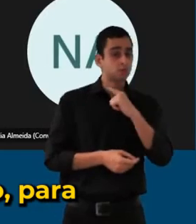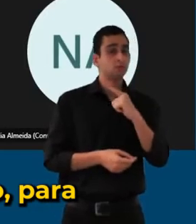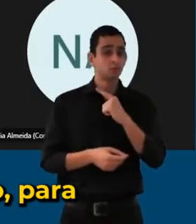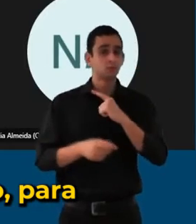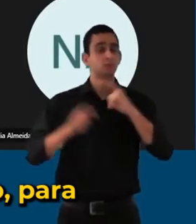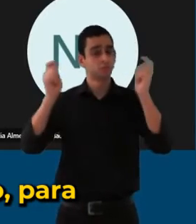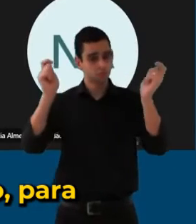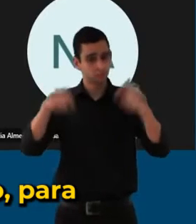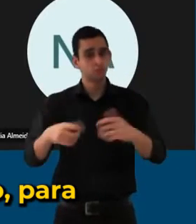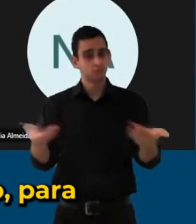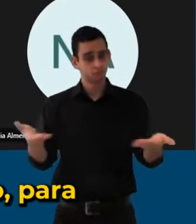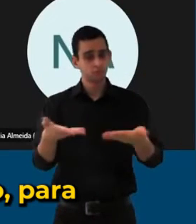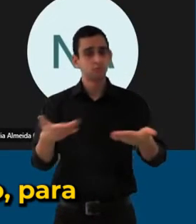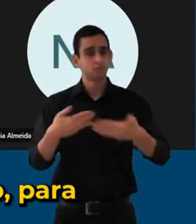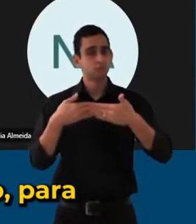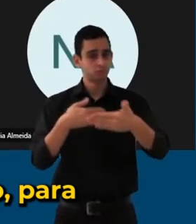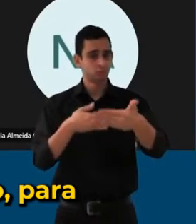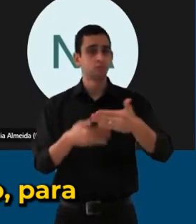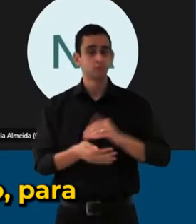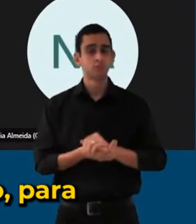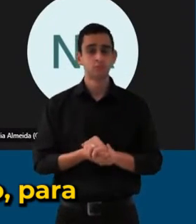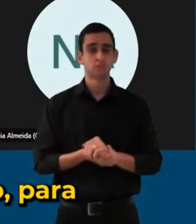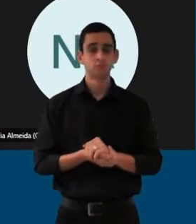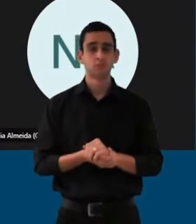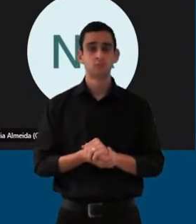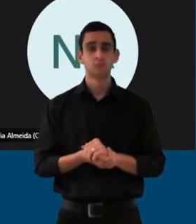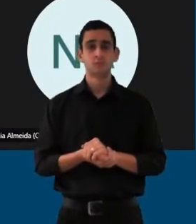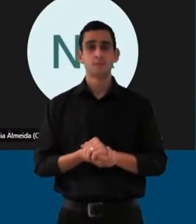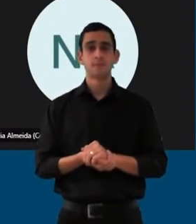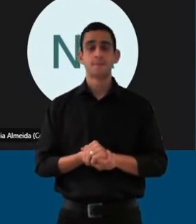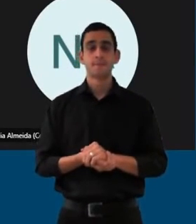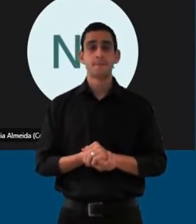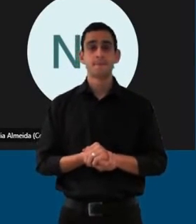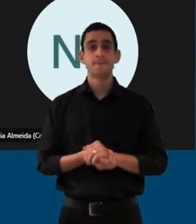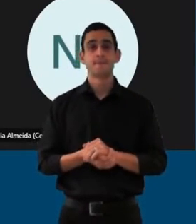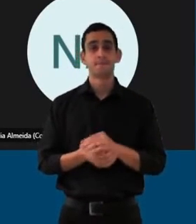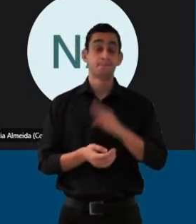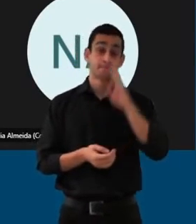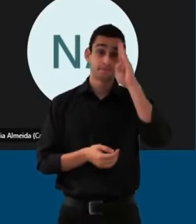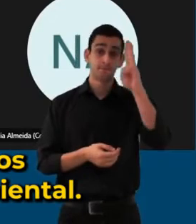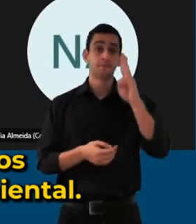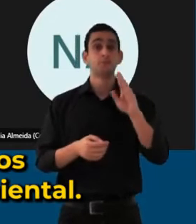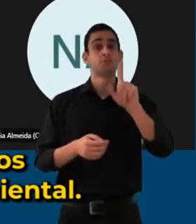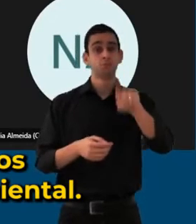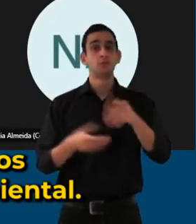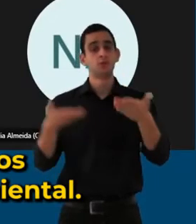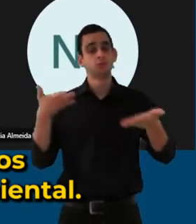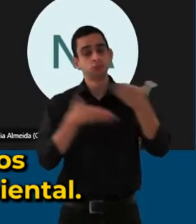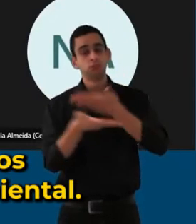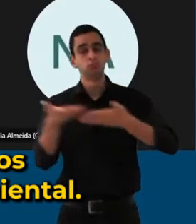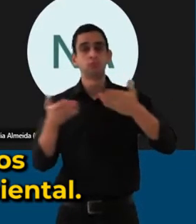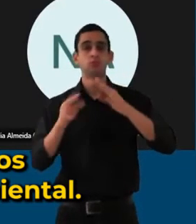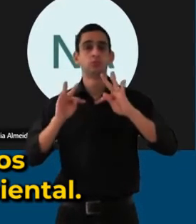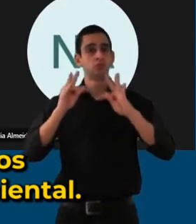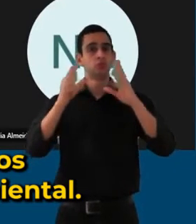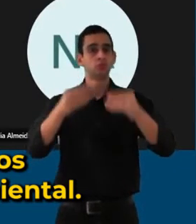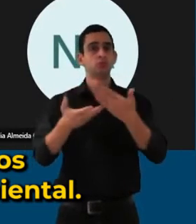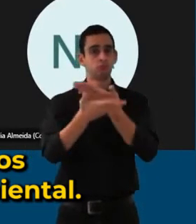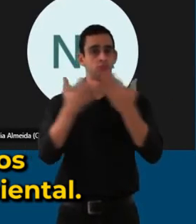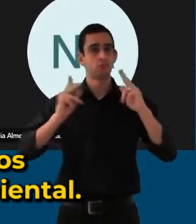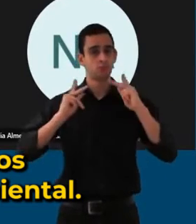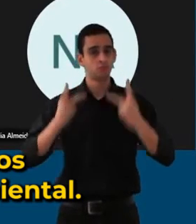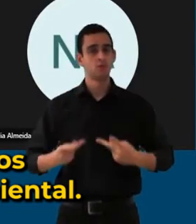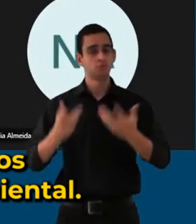as partes envolvidas, sobretudo para toda a coletividade de seres humanos que são interessados